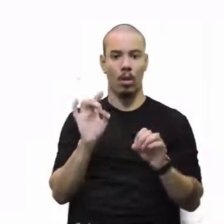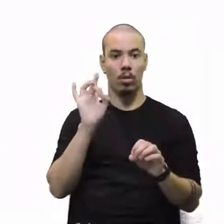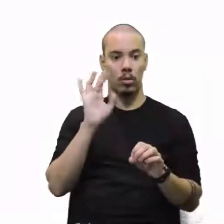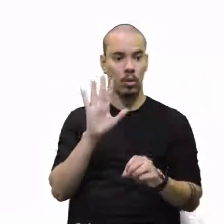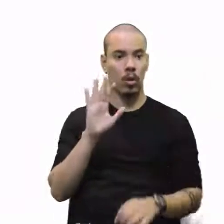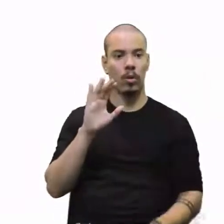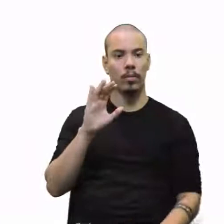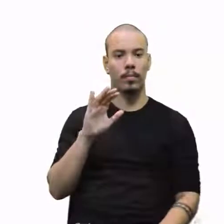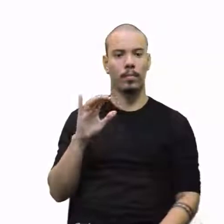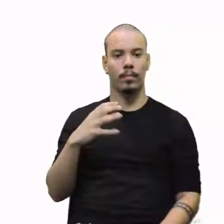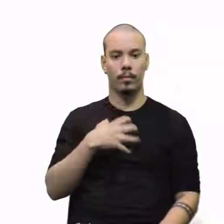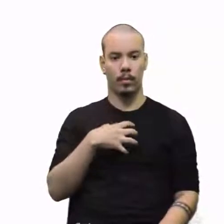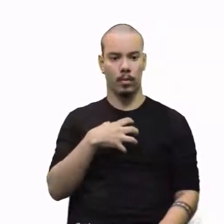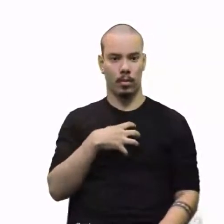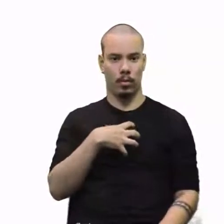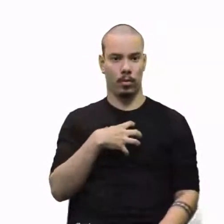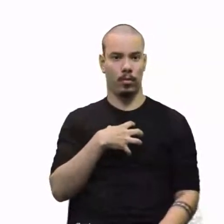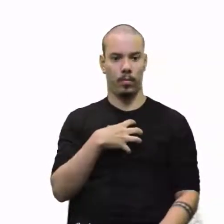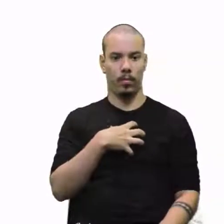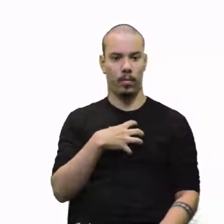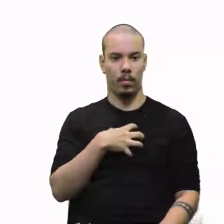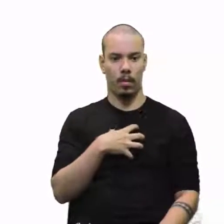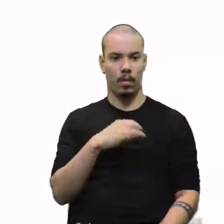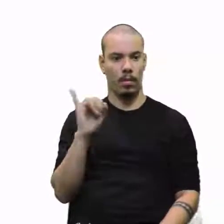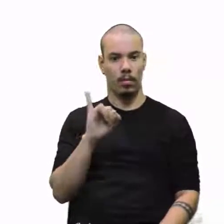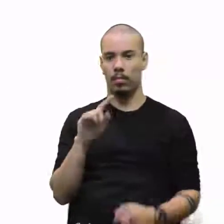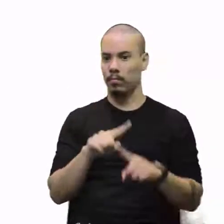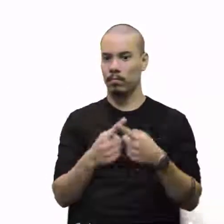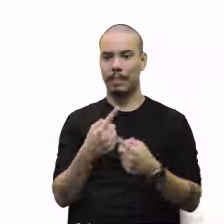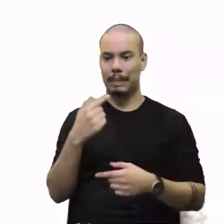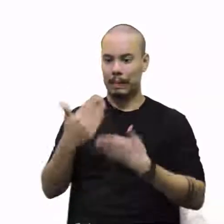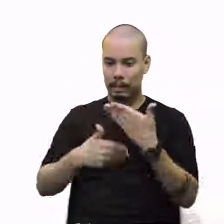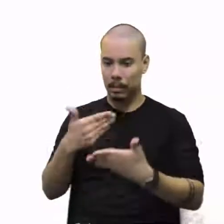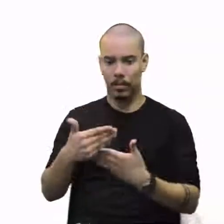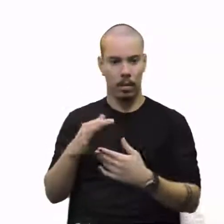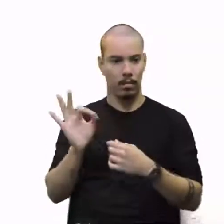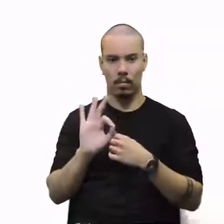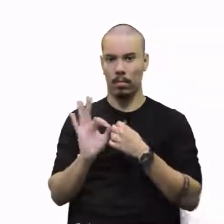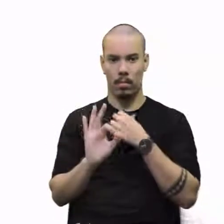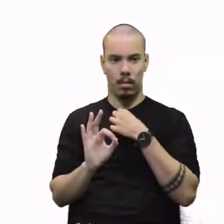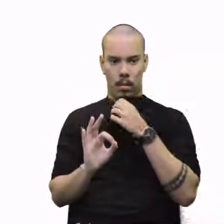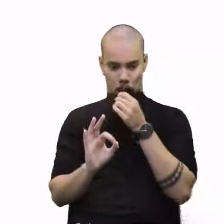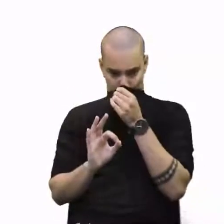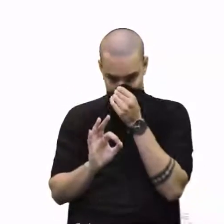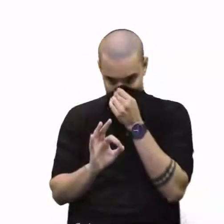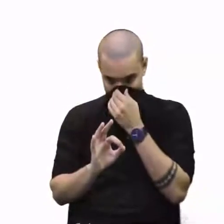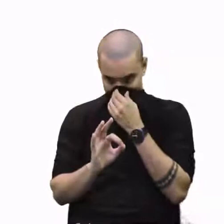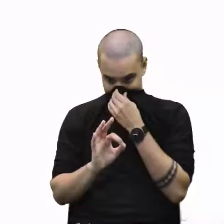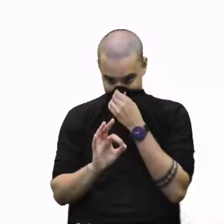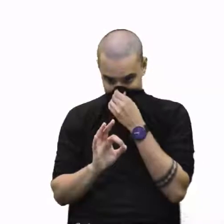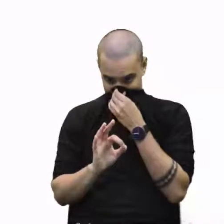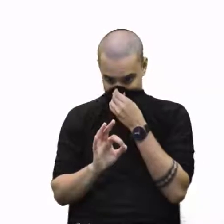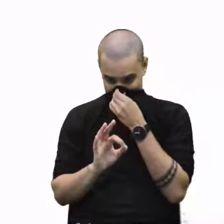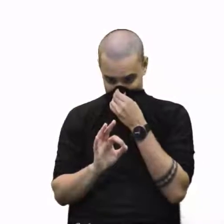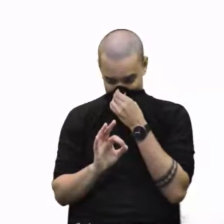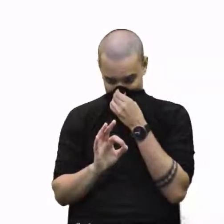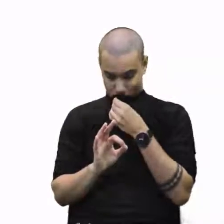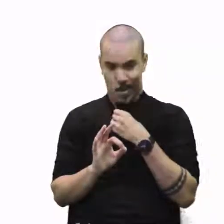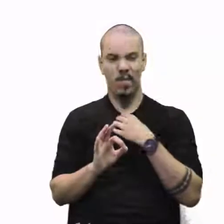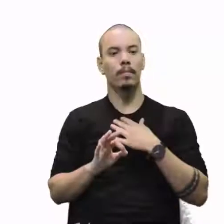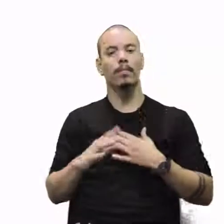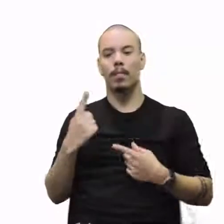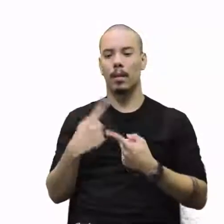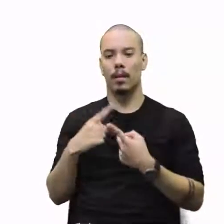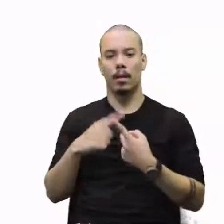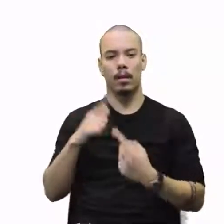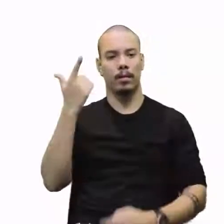mudou na questão número 2. só ia mudar o sentido, mas não ia intensificar, porque diz assim, para que a intensidade de corrente